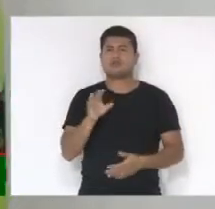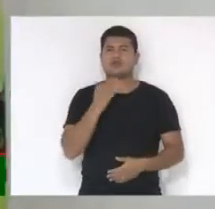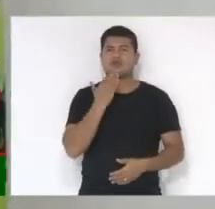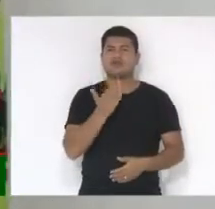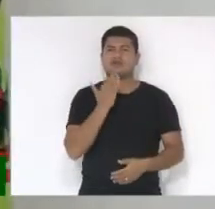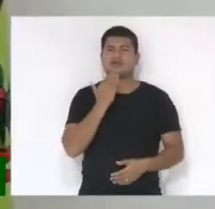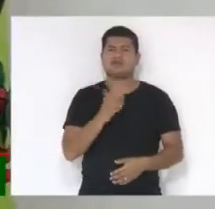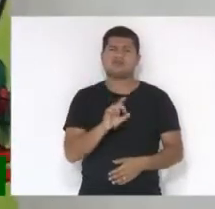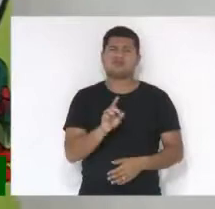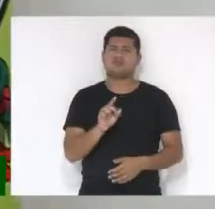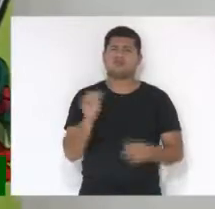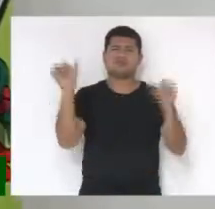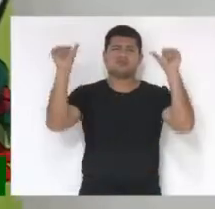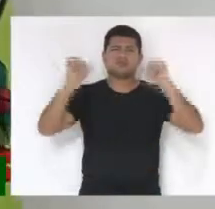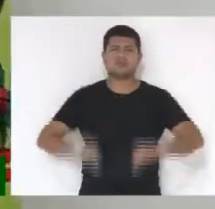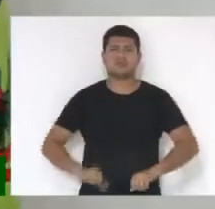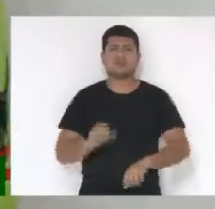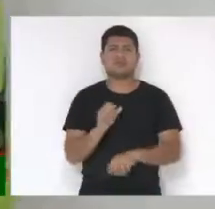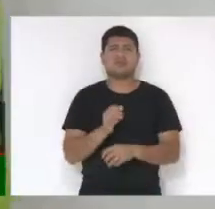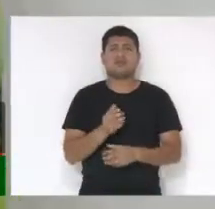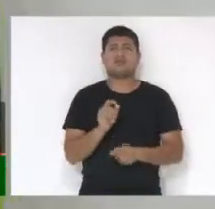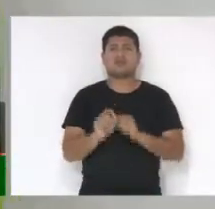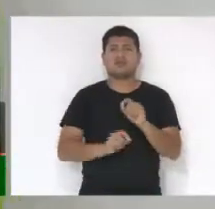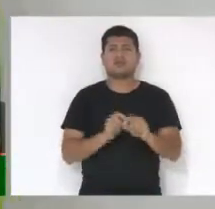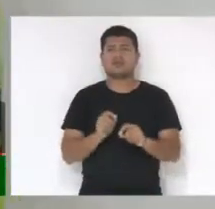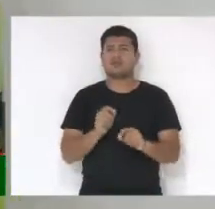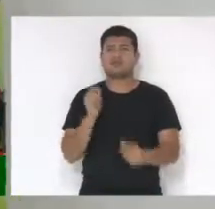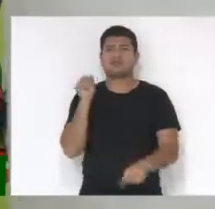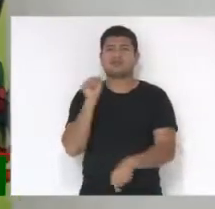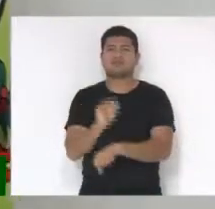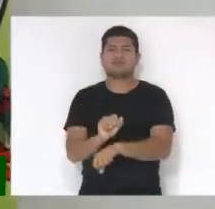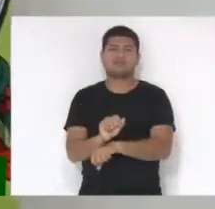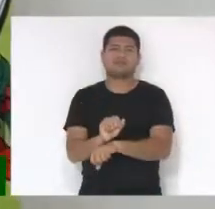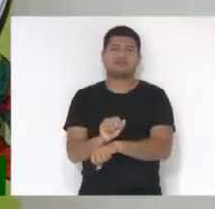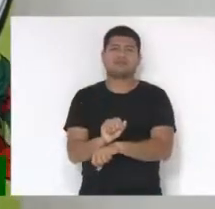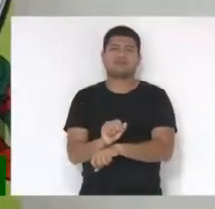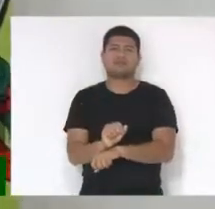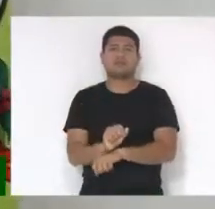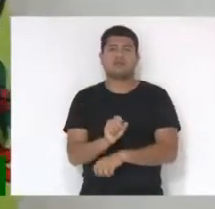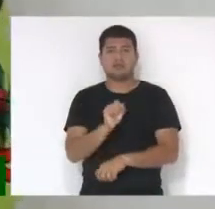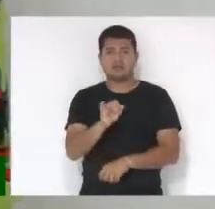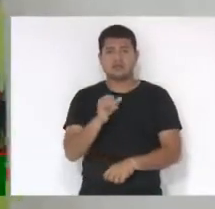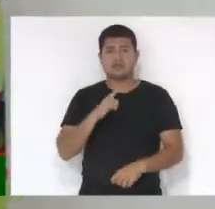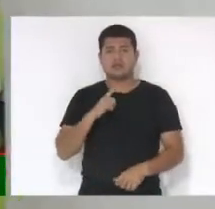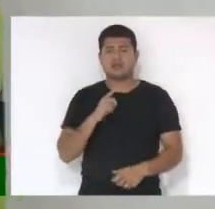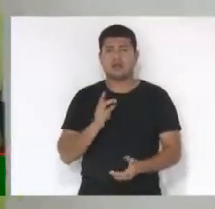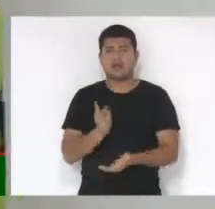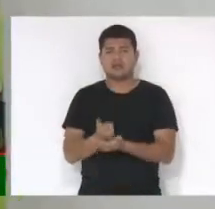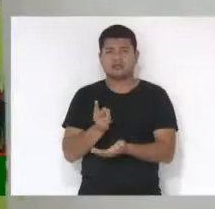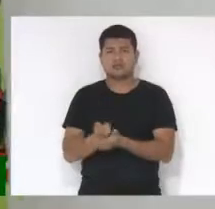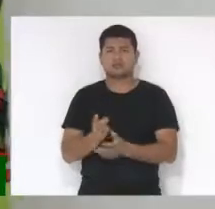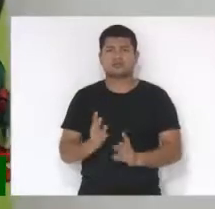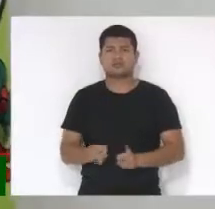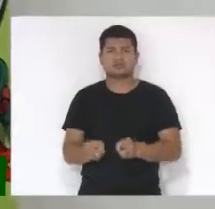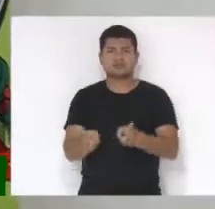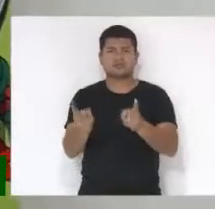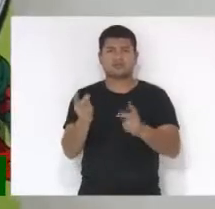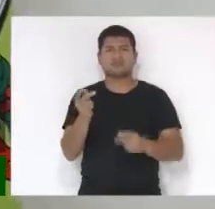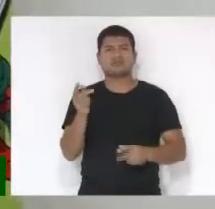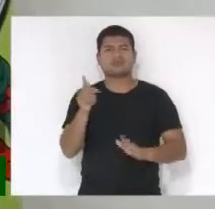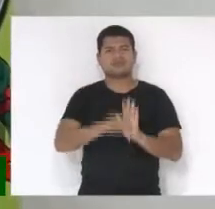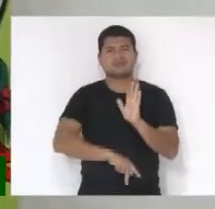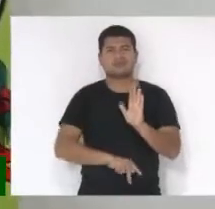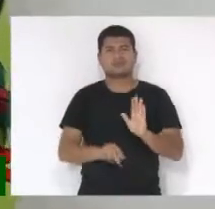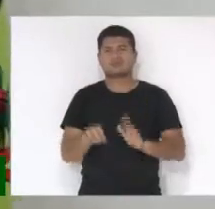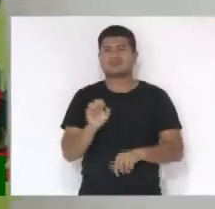Estado, nos Estados, é a descontinuidade. Quando nós temos uma continuidade de bons projetos para o Estado e daqui a pouco o negócio